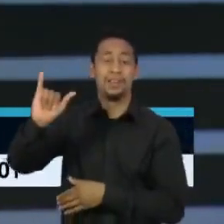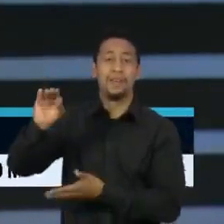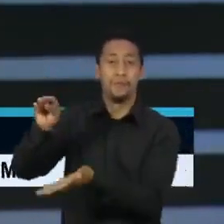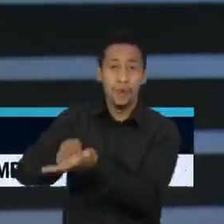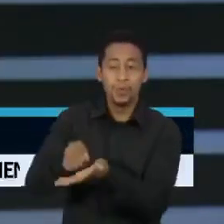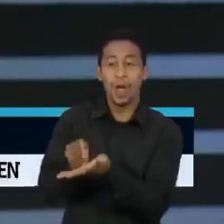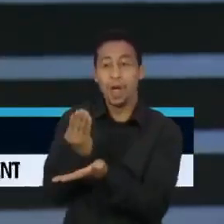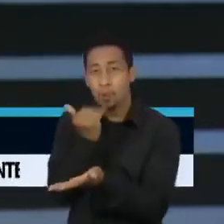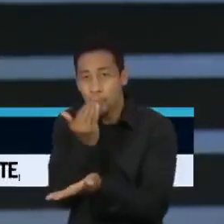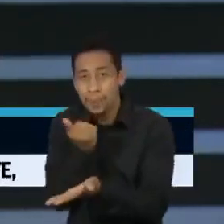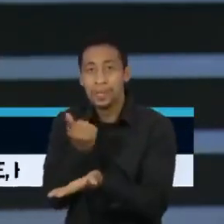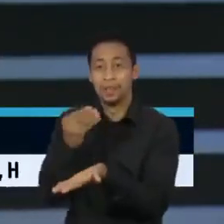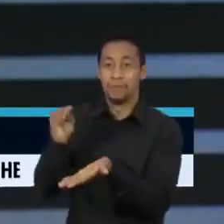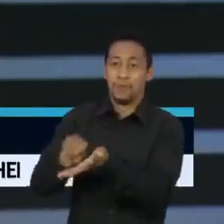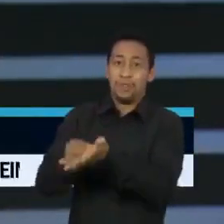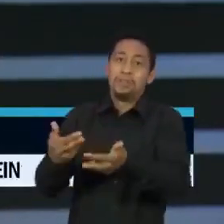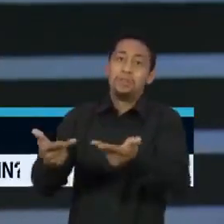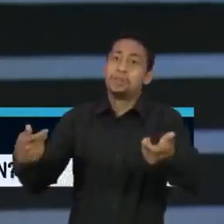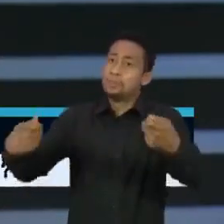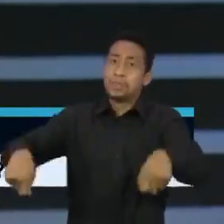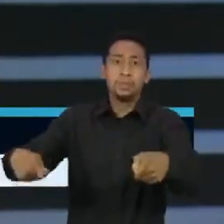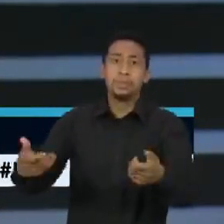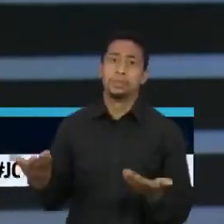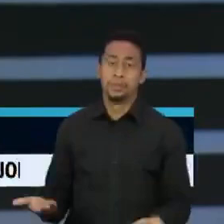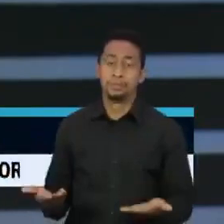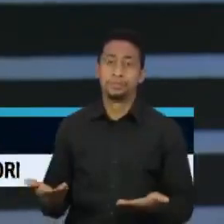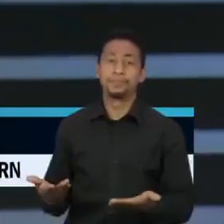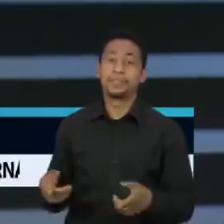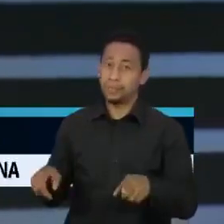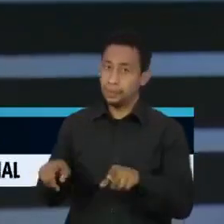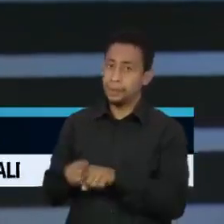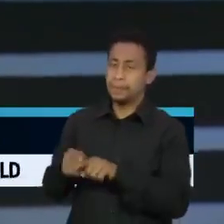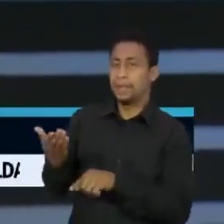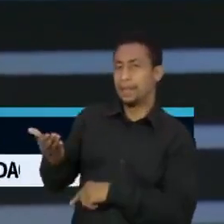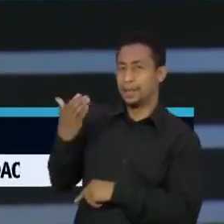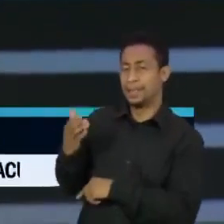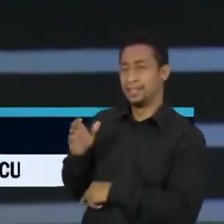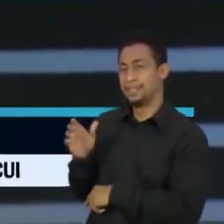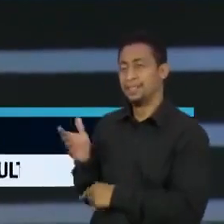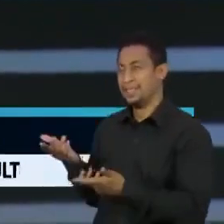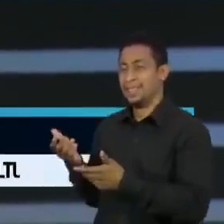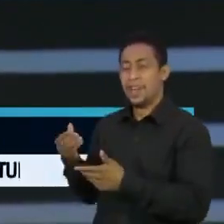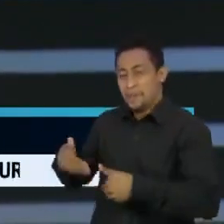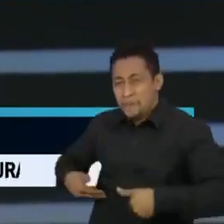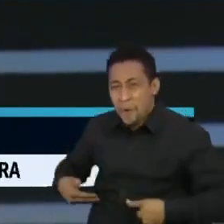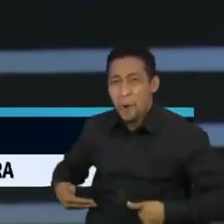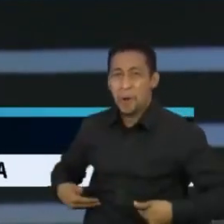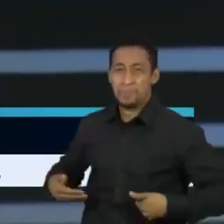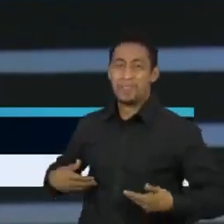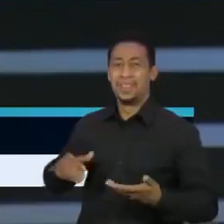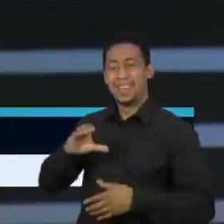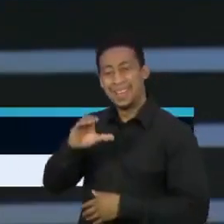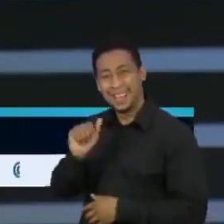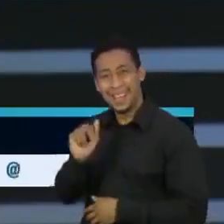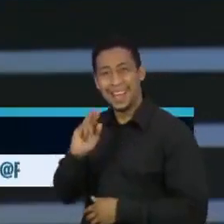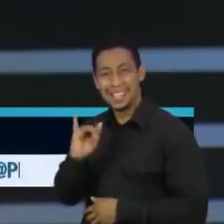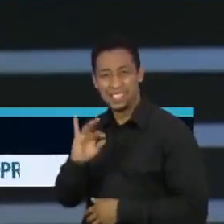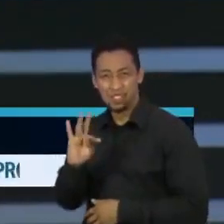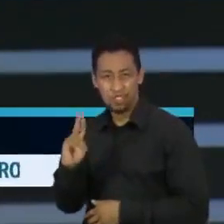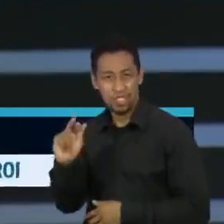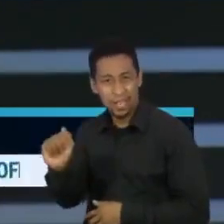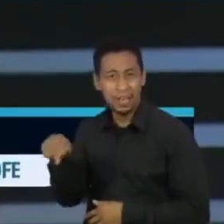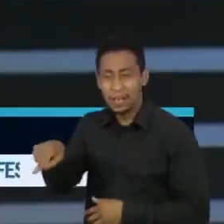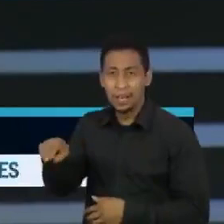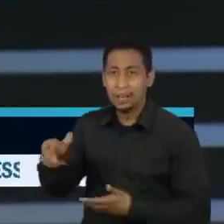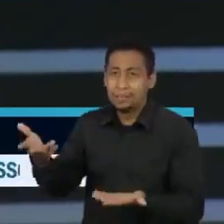desabastecimento preços caros Nós voltamos a se falar em carestia fome miséria coisa que eu pensei que não ia